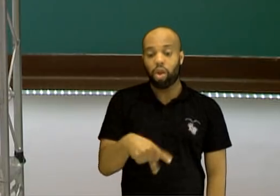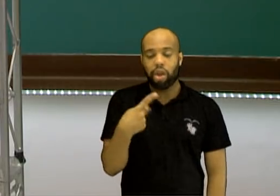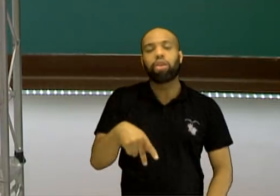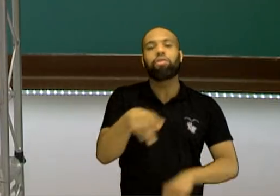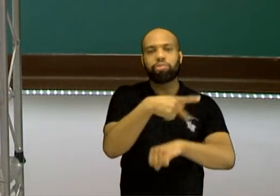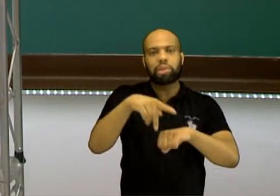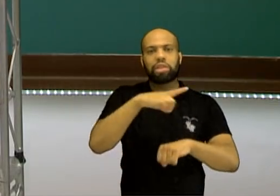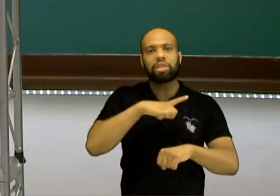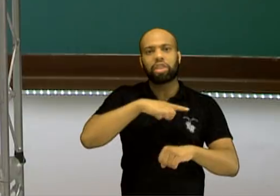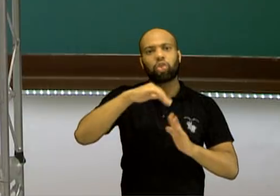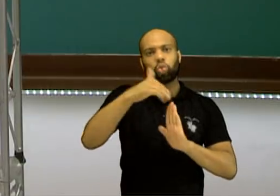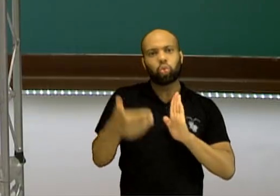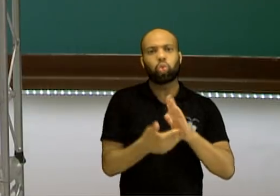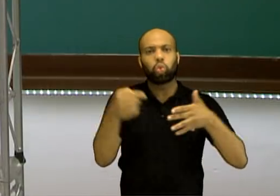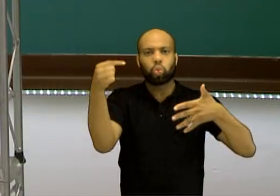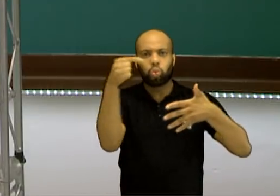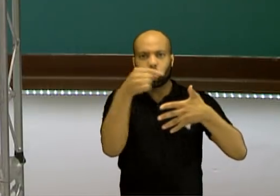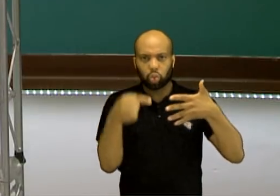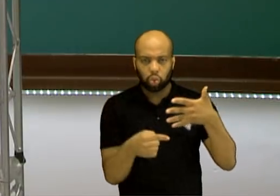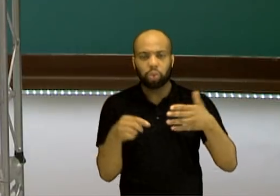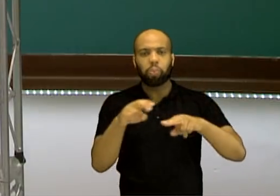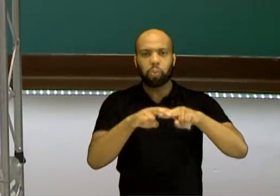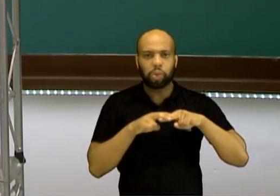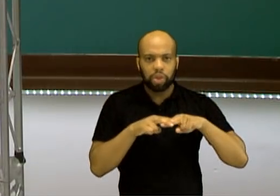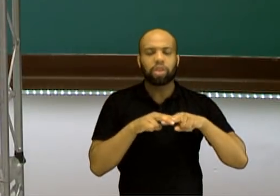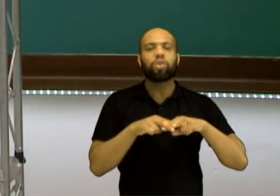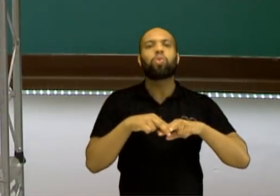condições, por isso o Brasil é um Estado-nação.